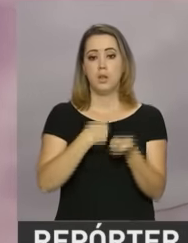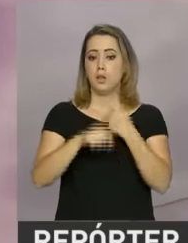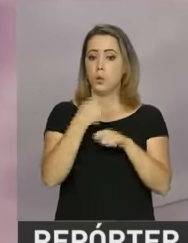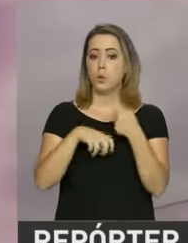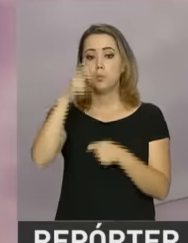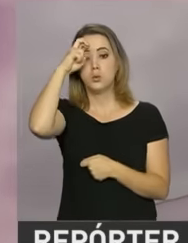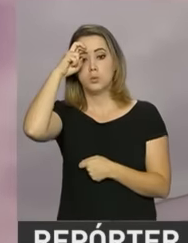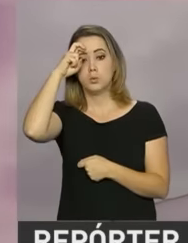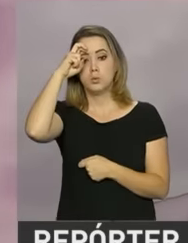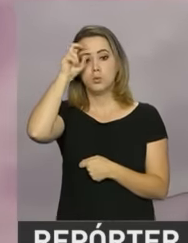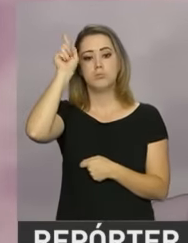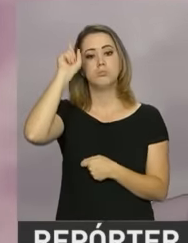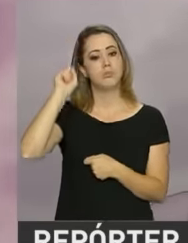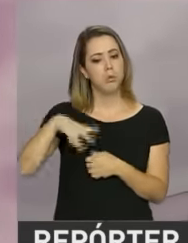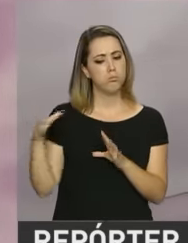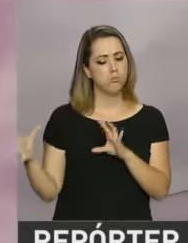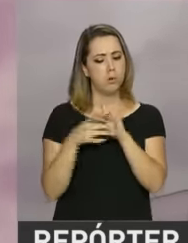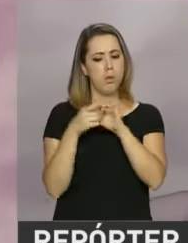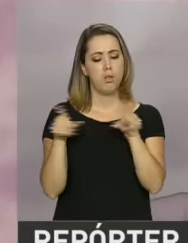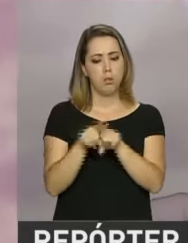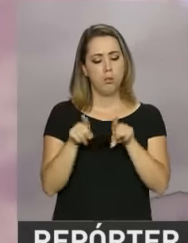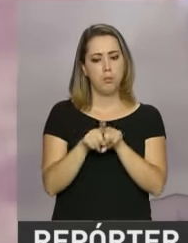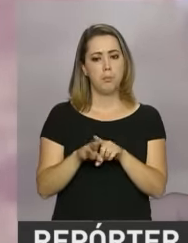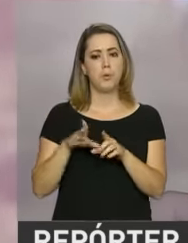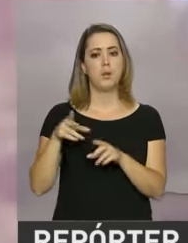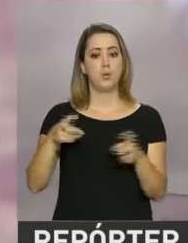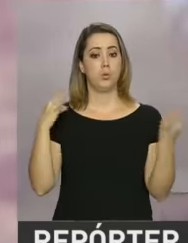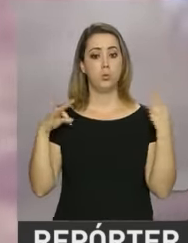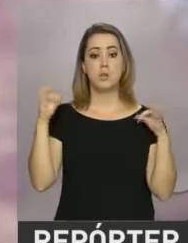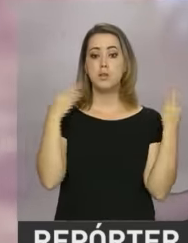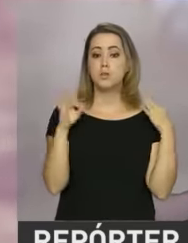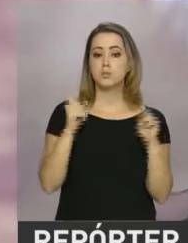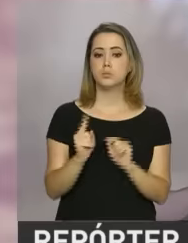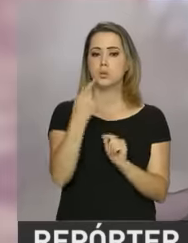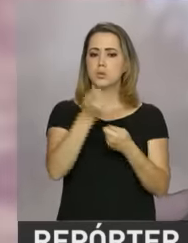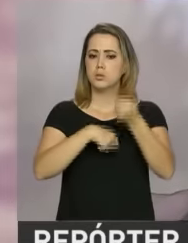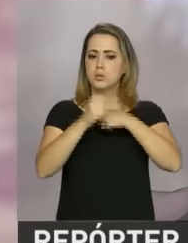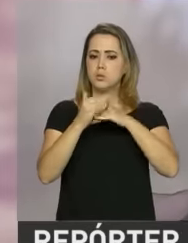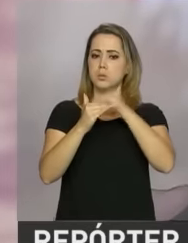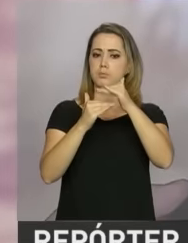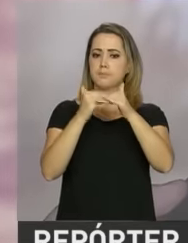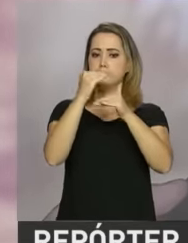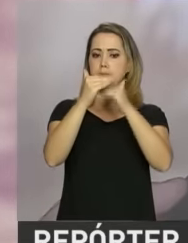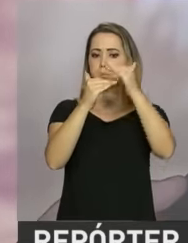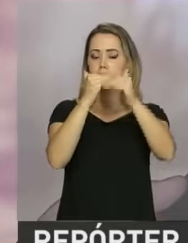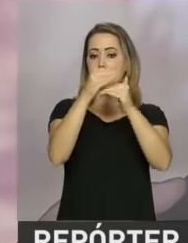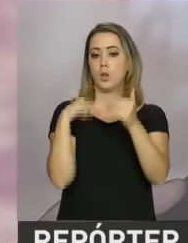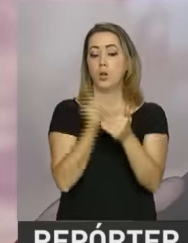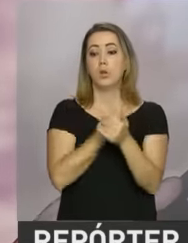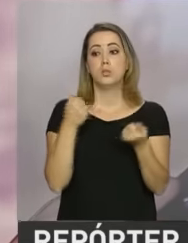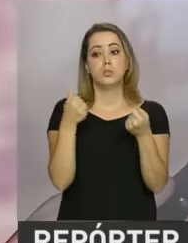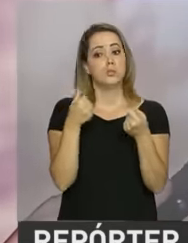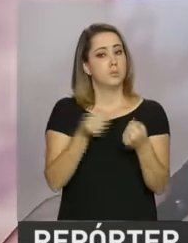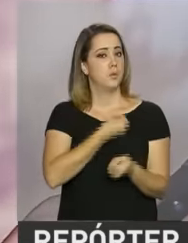cultura e isso envolvendo também turismo vai ser uma das economias que mais vai crescer é nós estamos vivendo